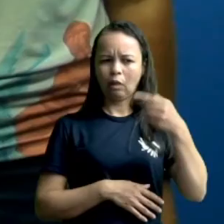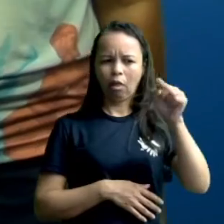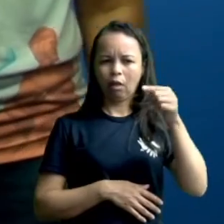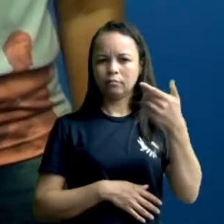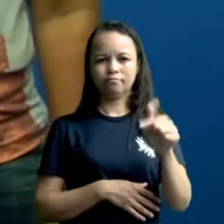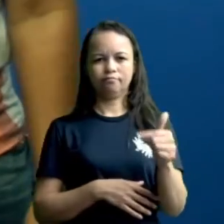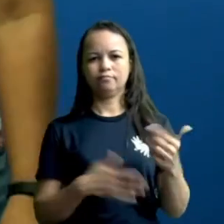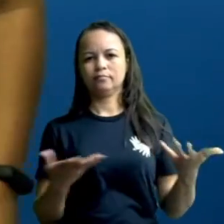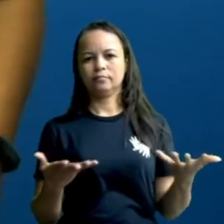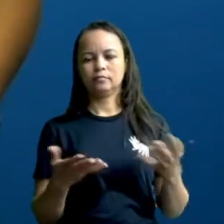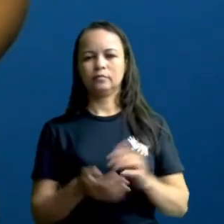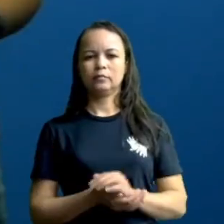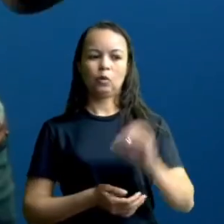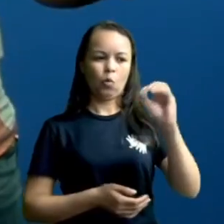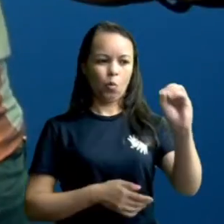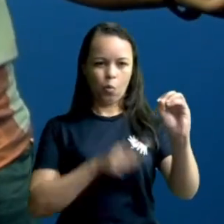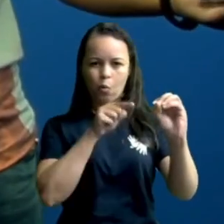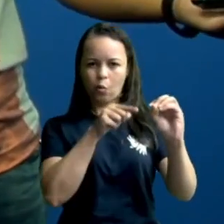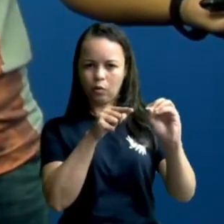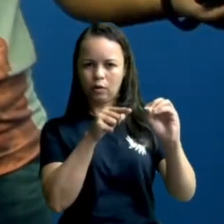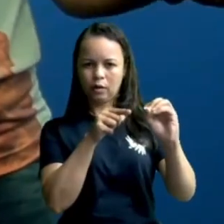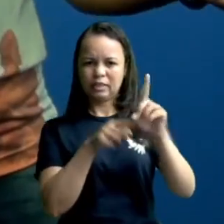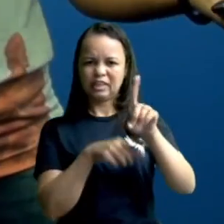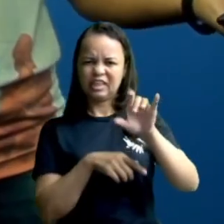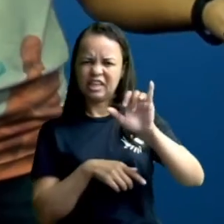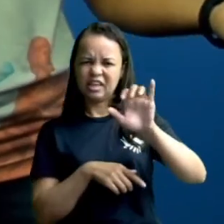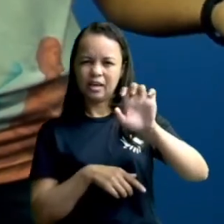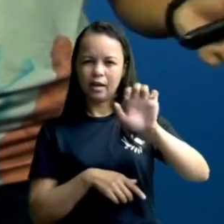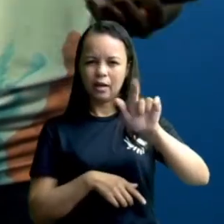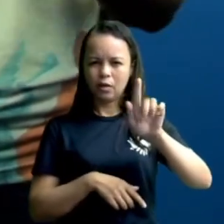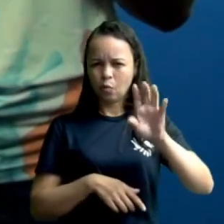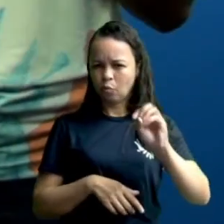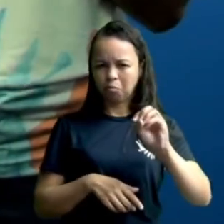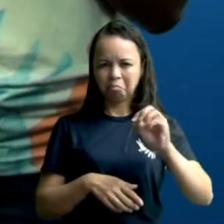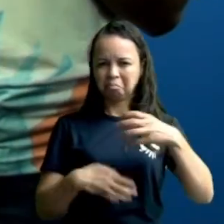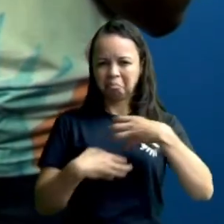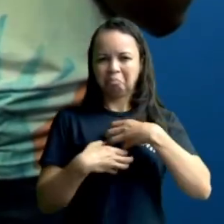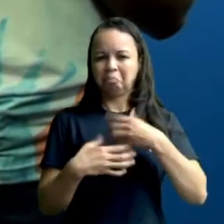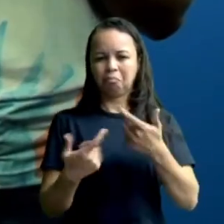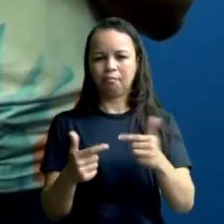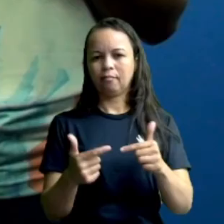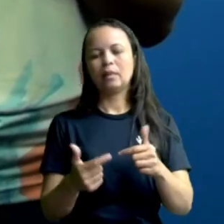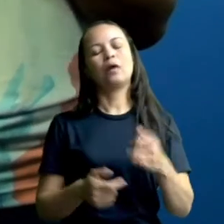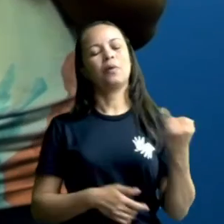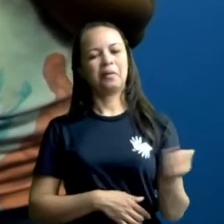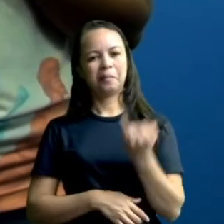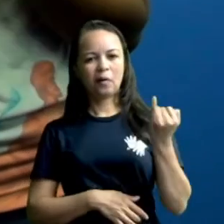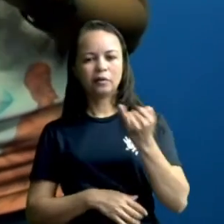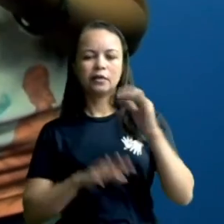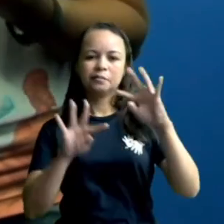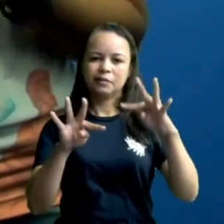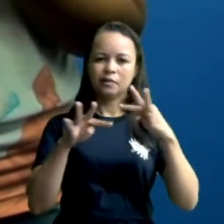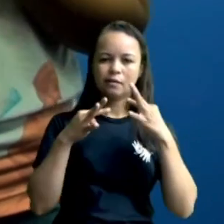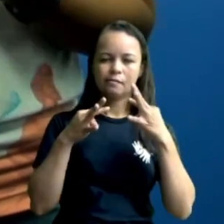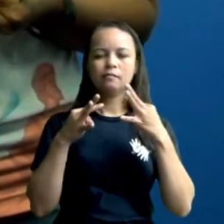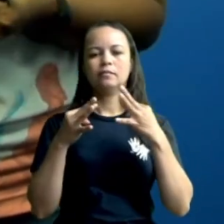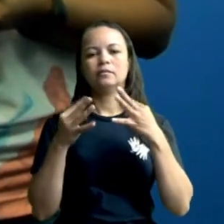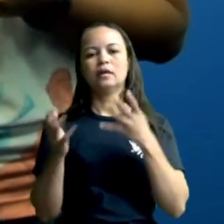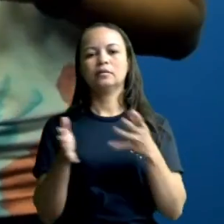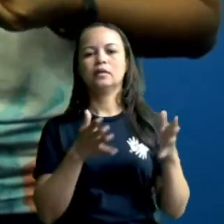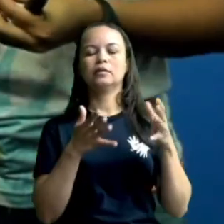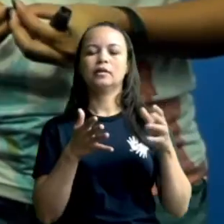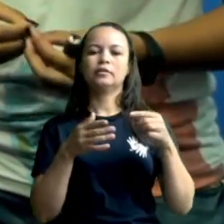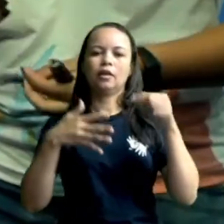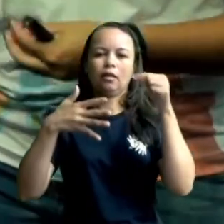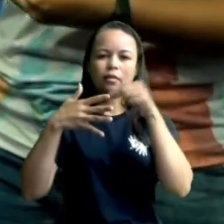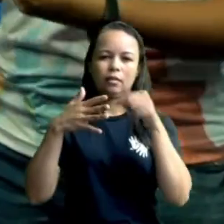ó, o se chama Diego. Como assim? Não tem sentido. Então é muito importante a gente prestar atenção